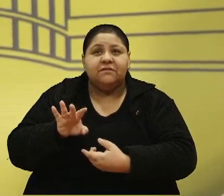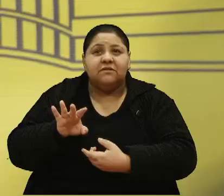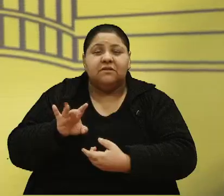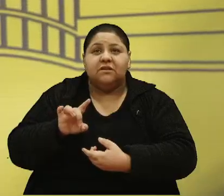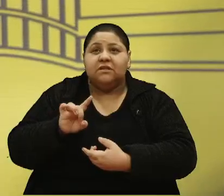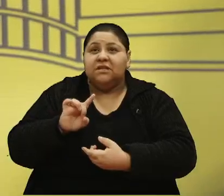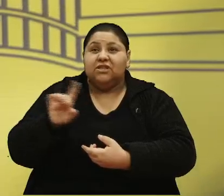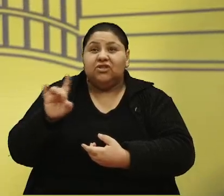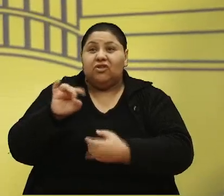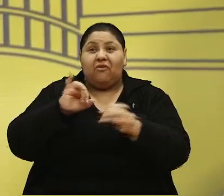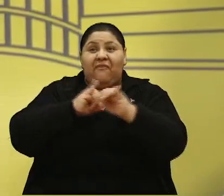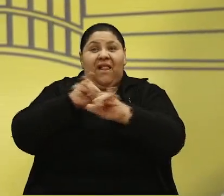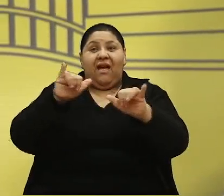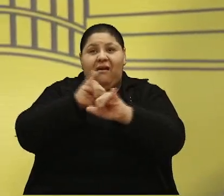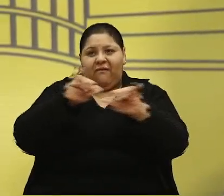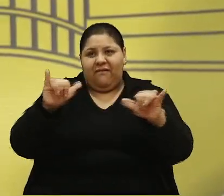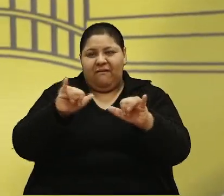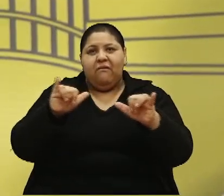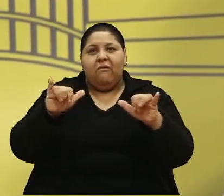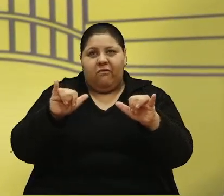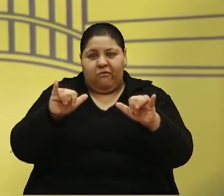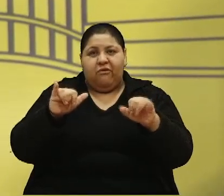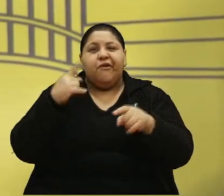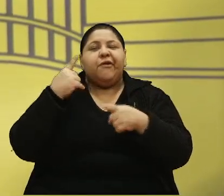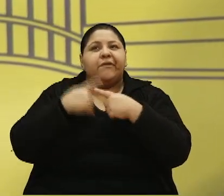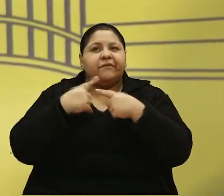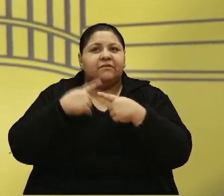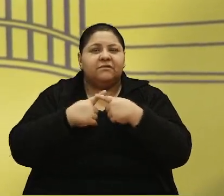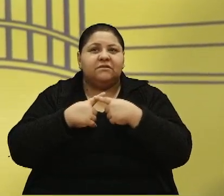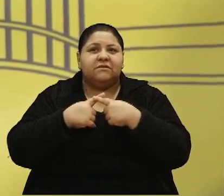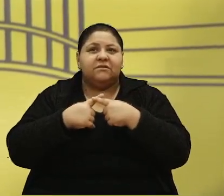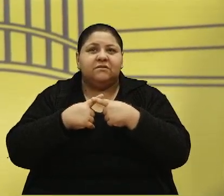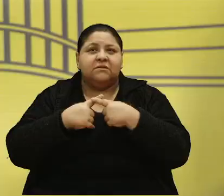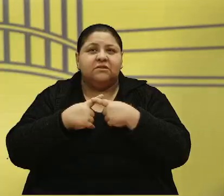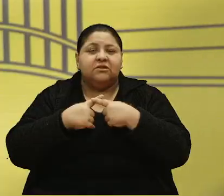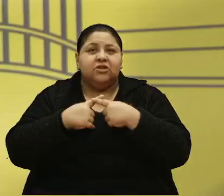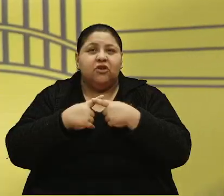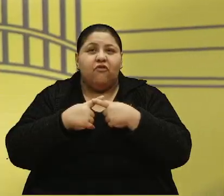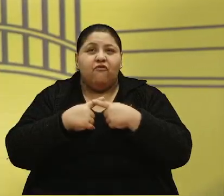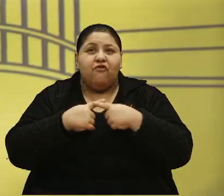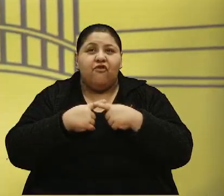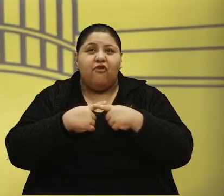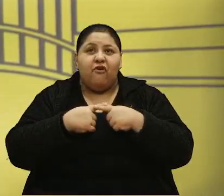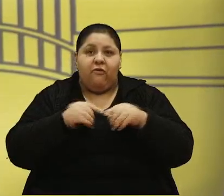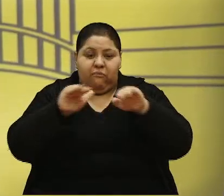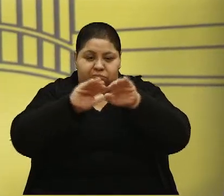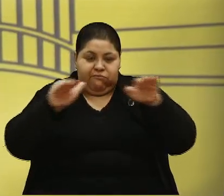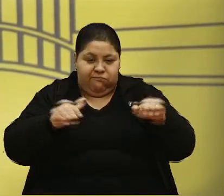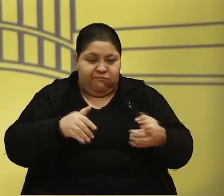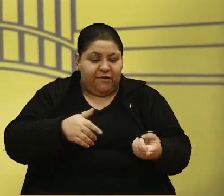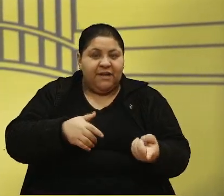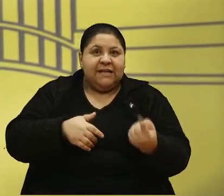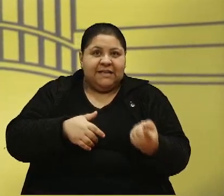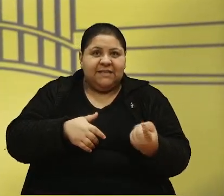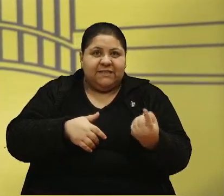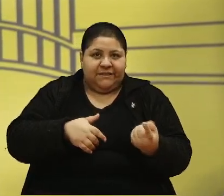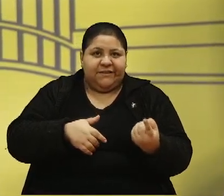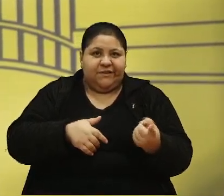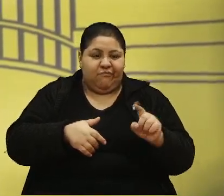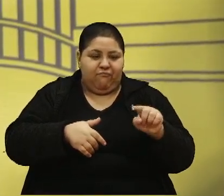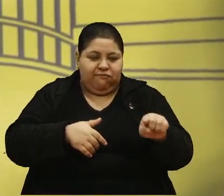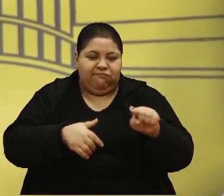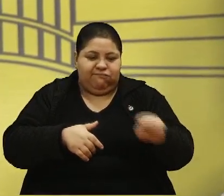veio para notícias maiores porque foi acionado o botão do pânico nas escolas que tem lá. É